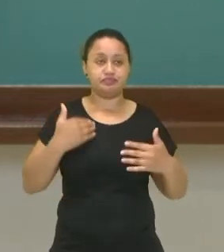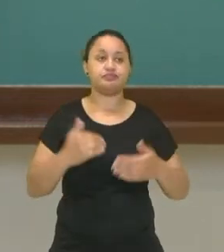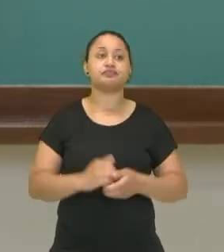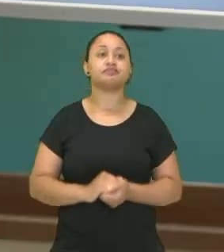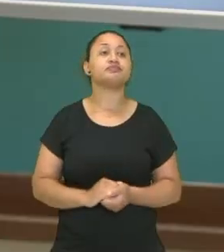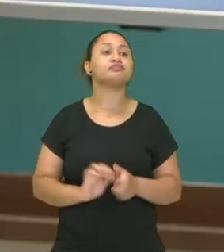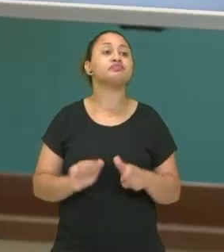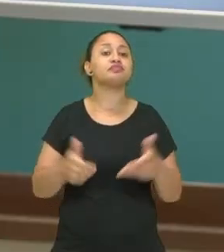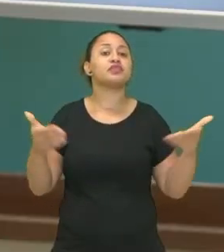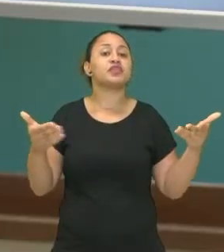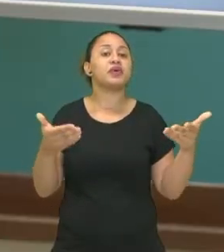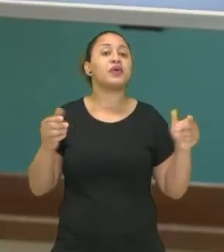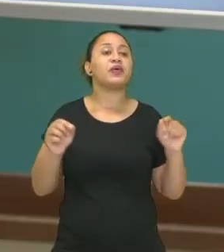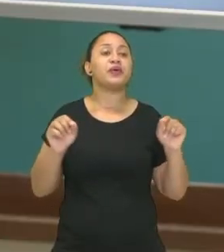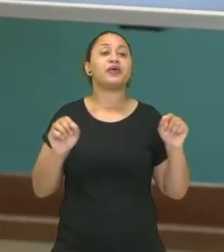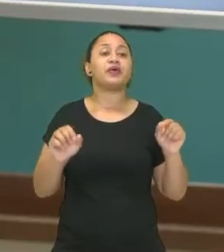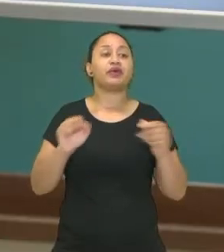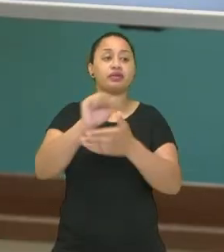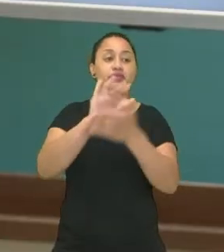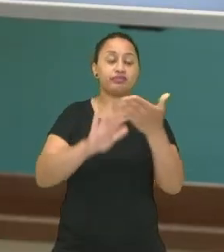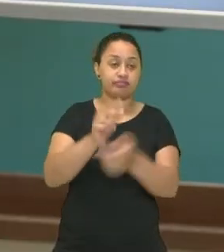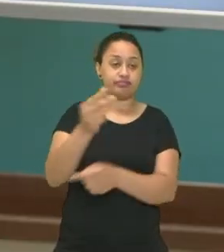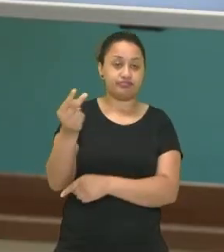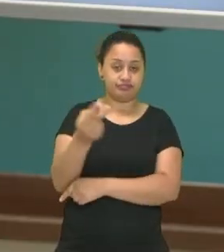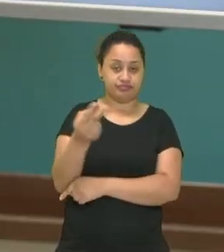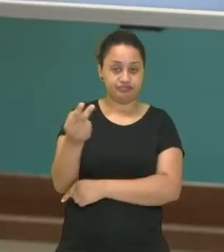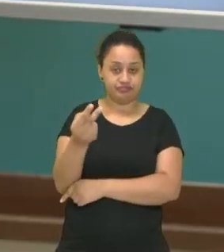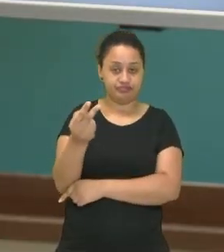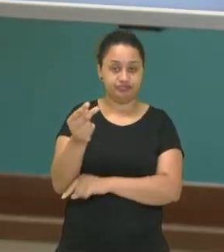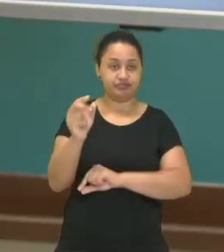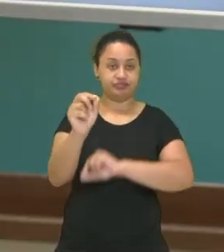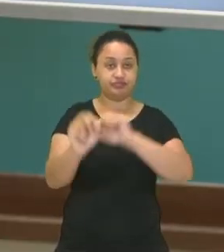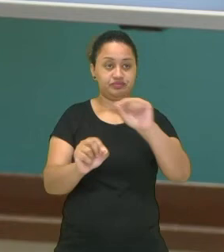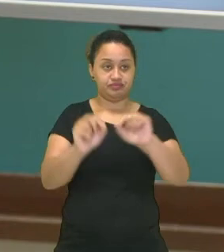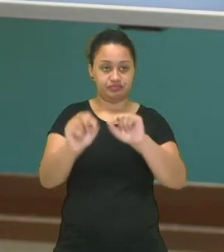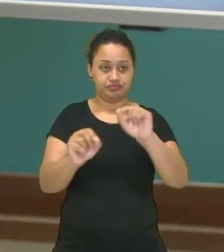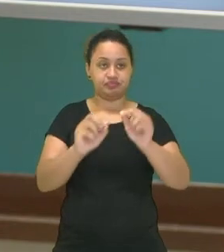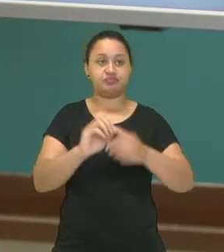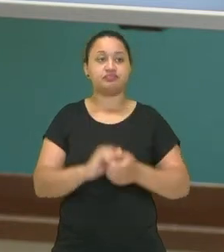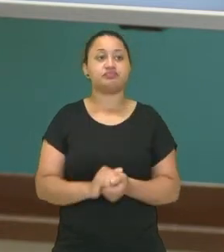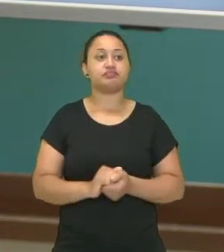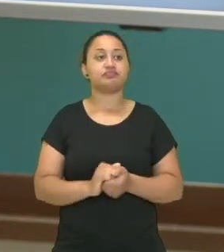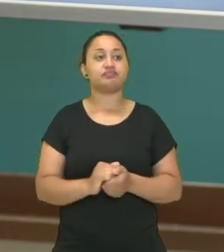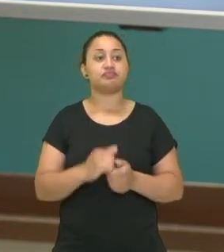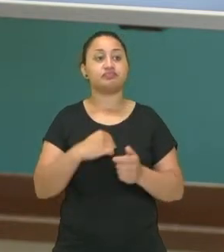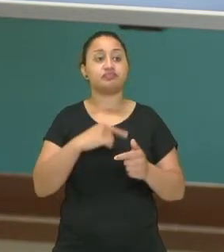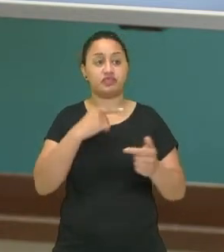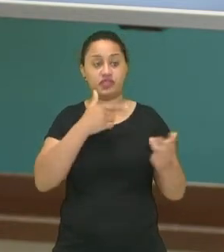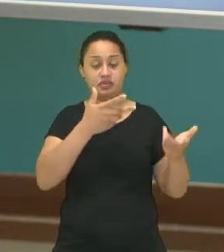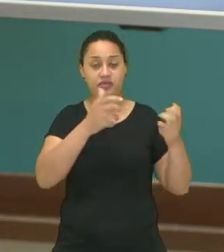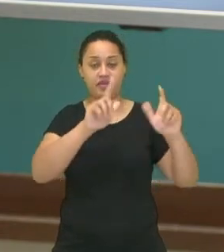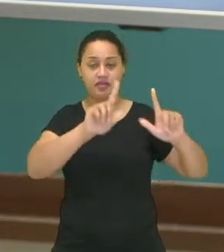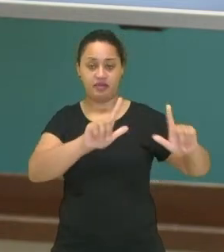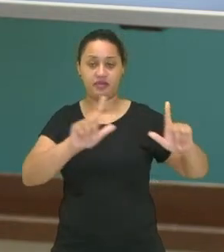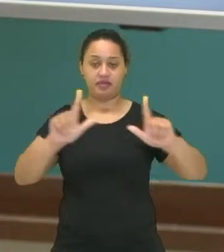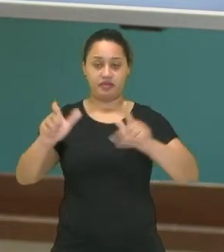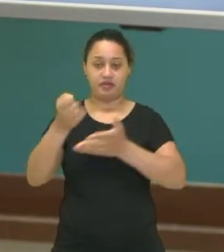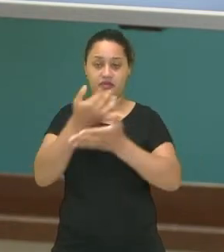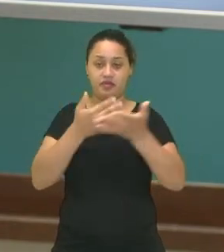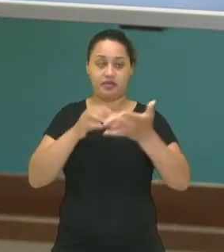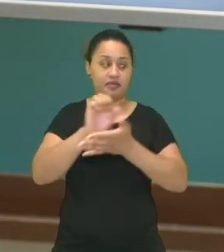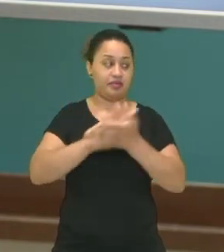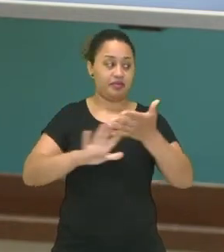E agora nós vamos para o exercício de número 2, que diz o seguinte: analise essas imagens,